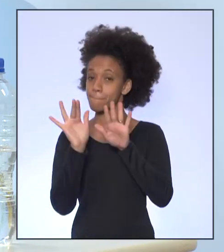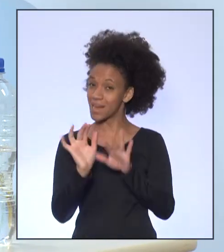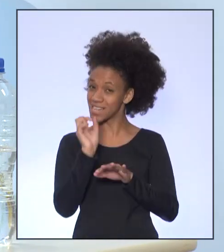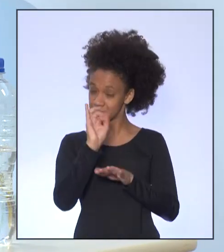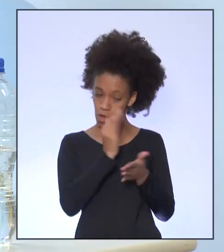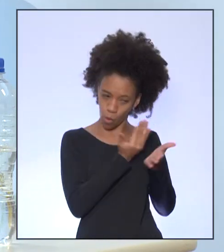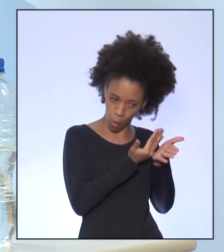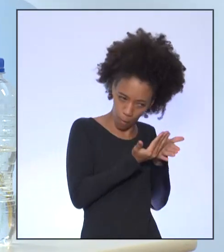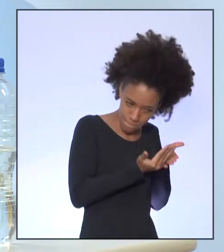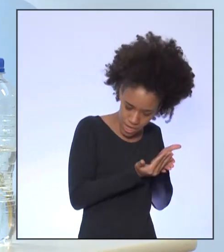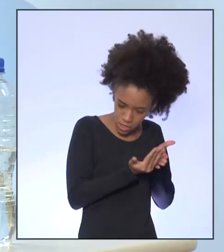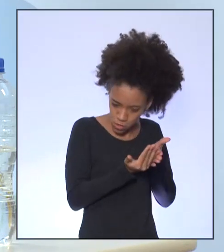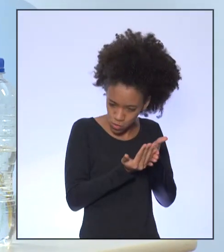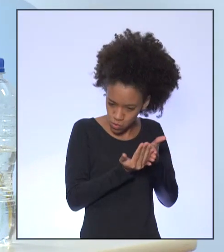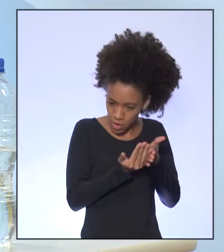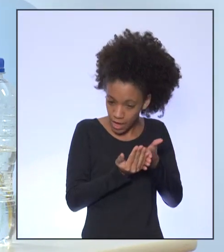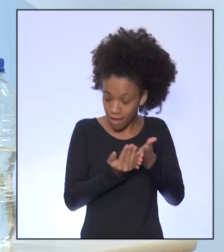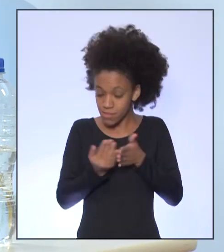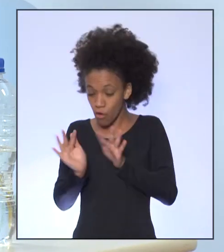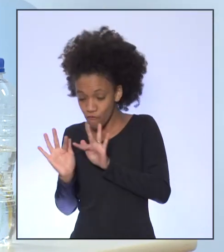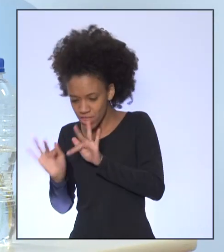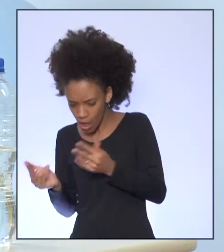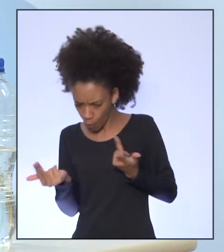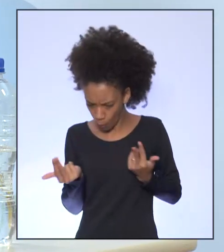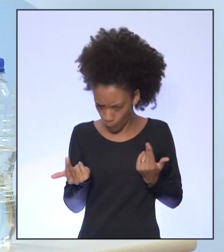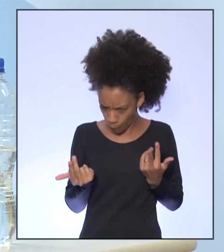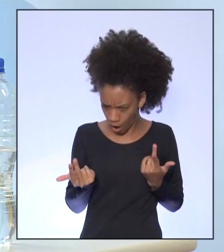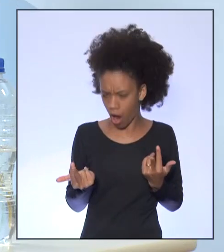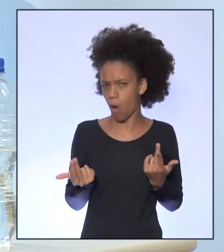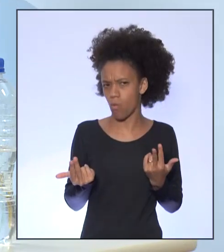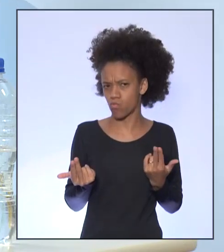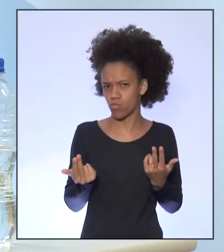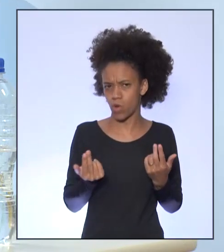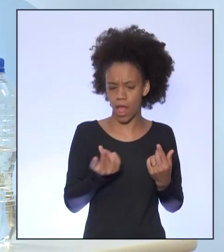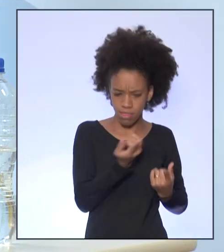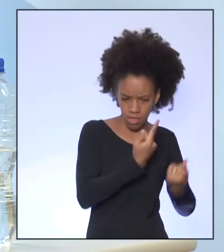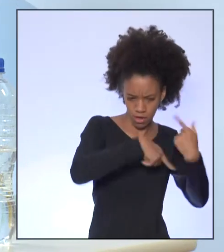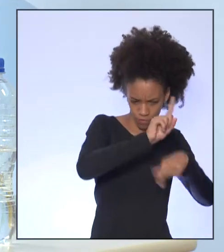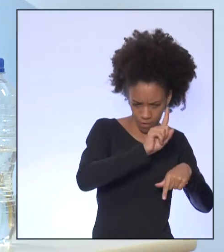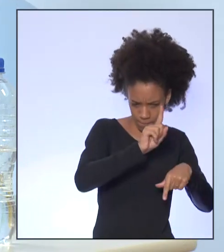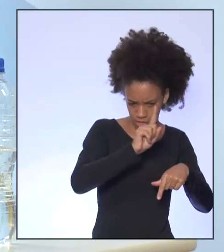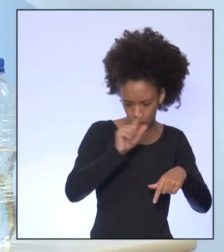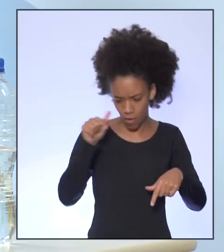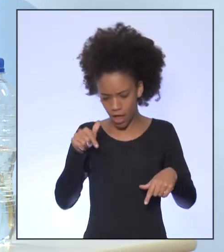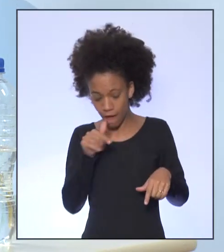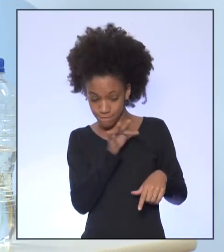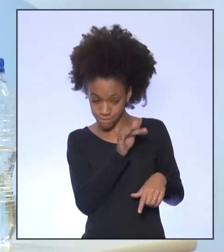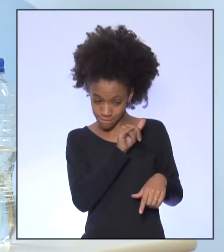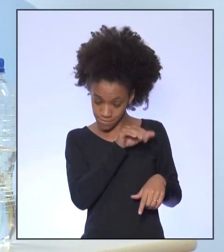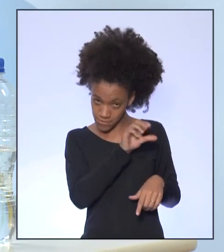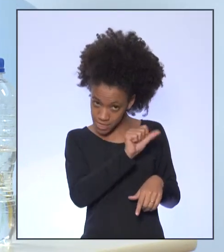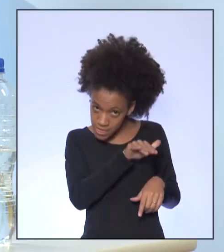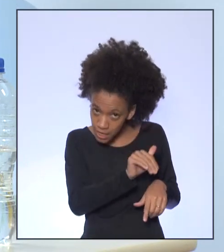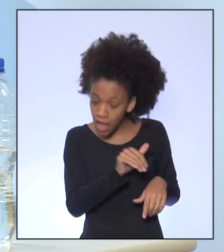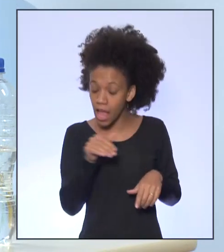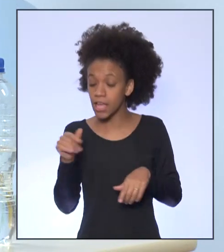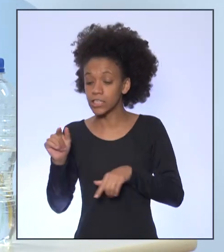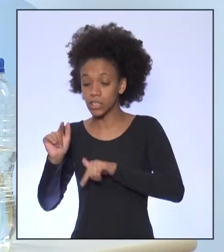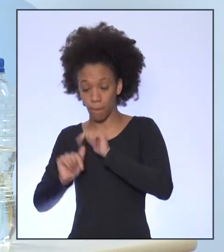mesma composição, reagente e produto, composição igual, transformação física. Reagente e